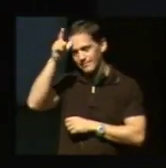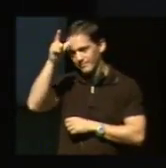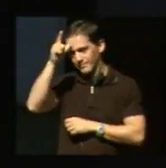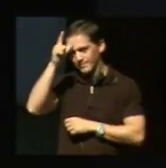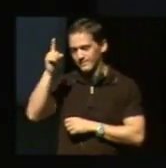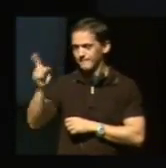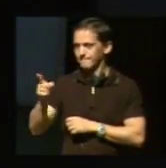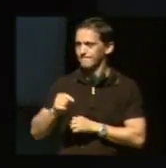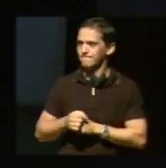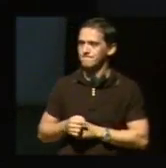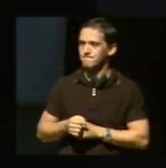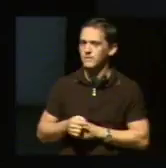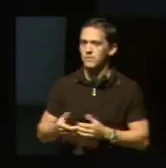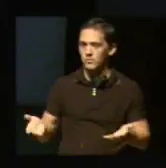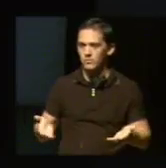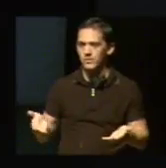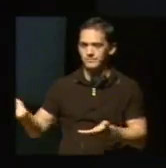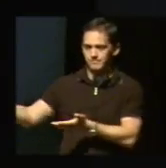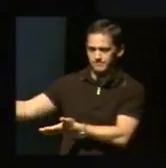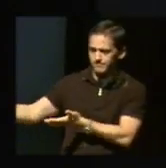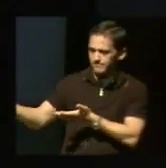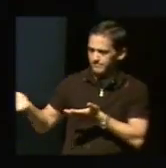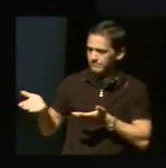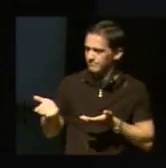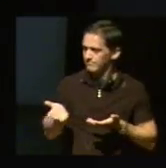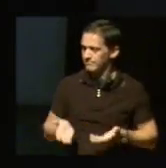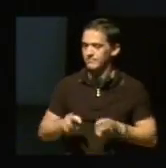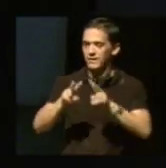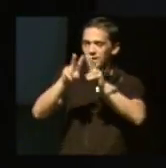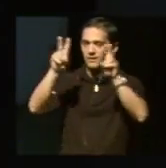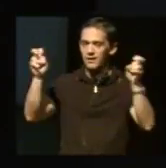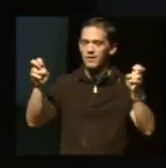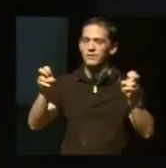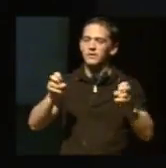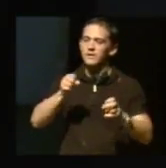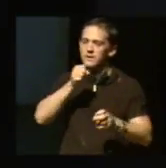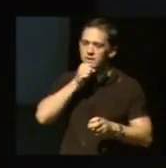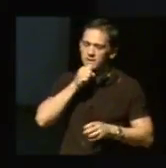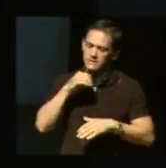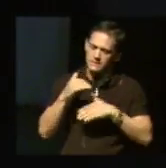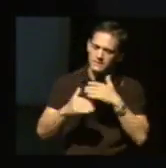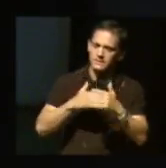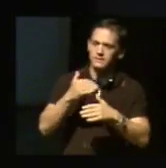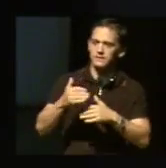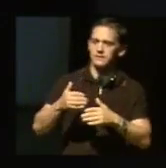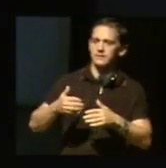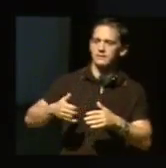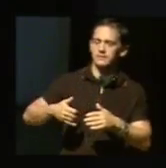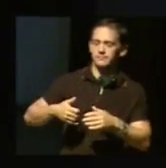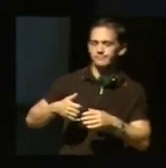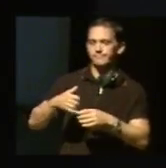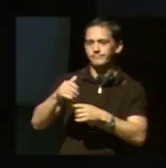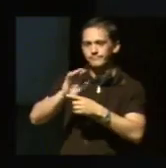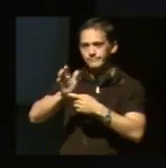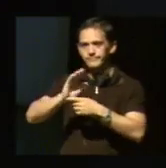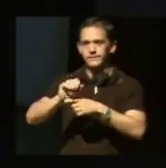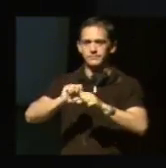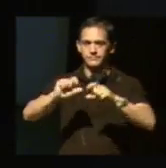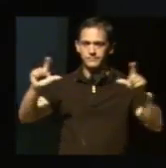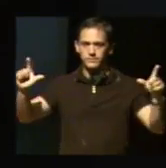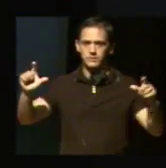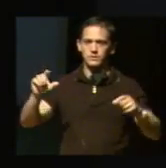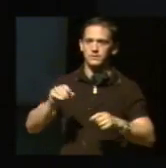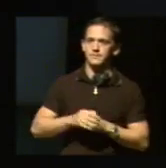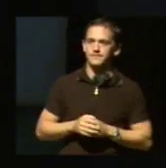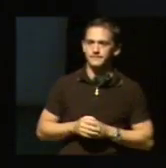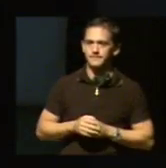Alemanha. Com vocês, então, para a palestra com o tema Envelhecimento, Cinema e Cultura, o Dr. Michael